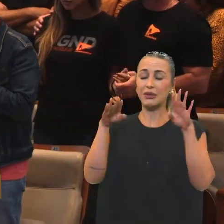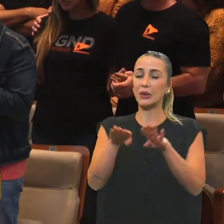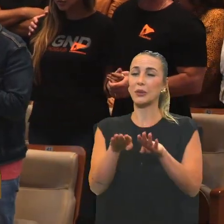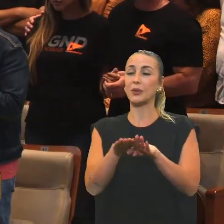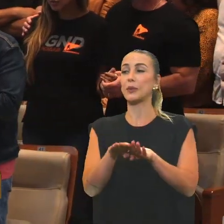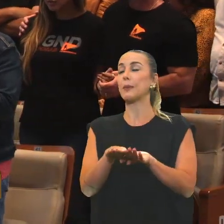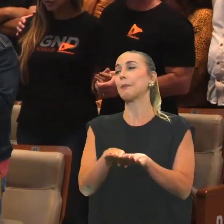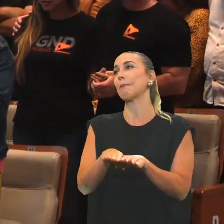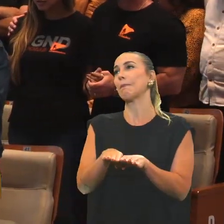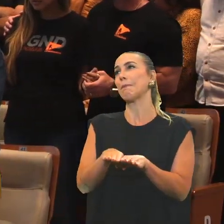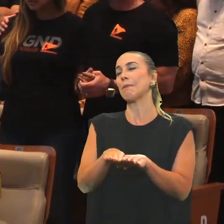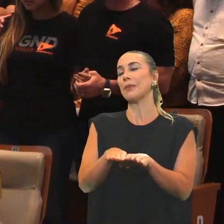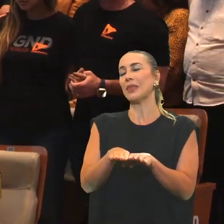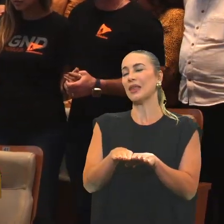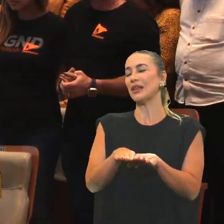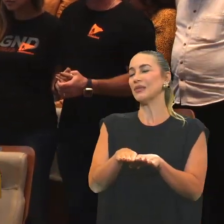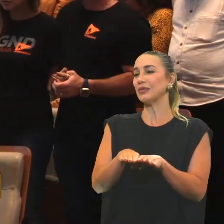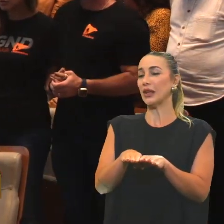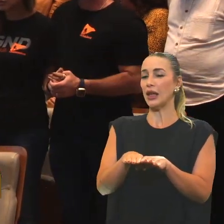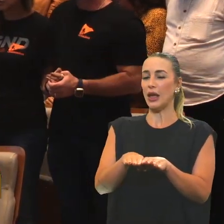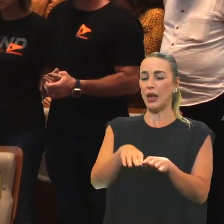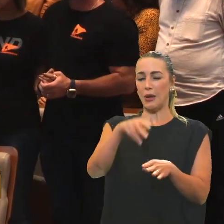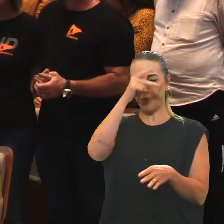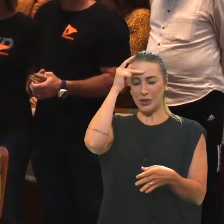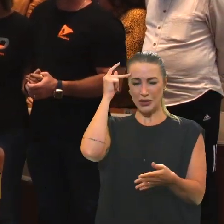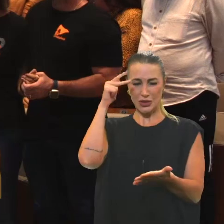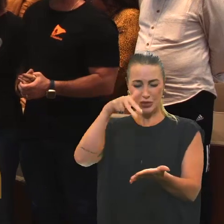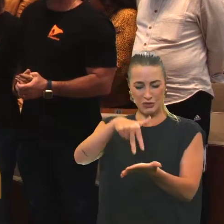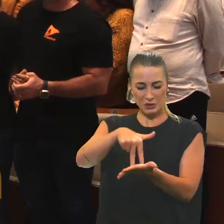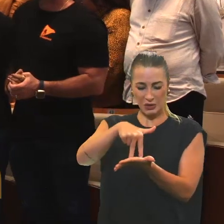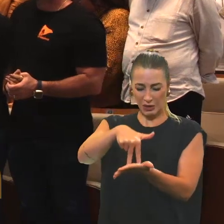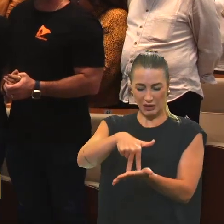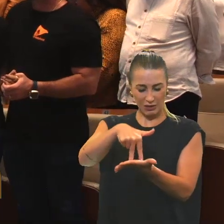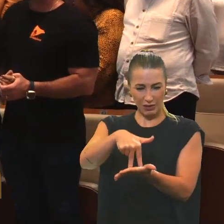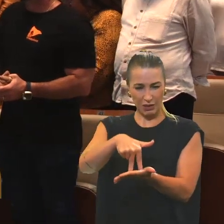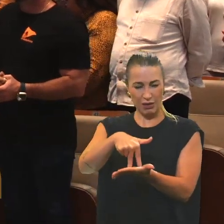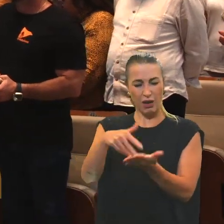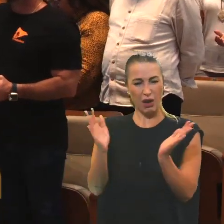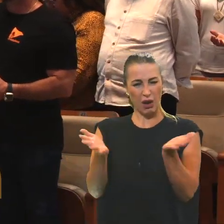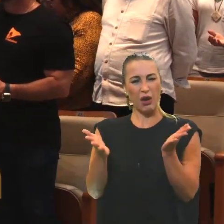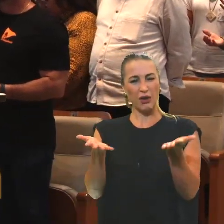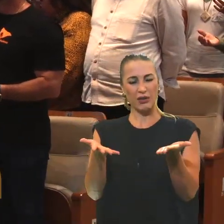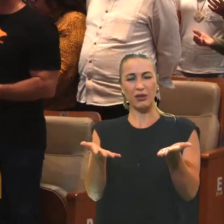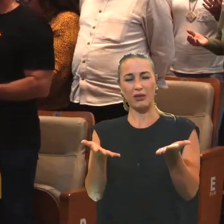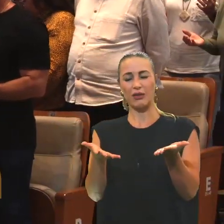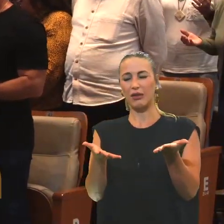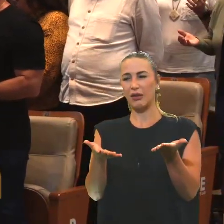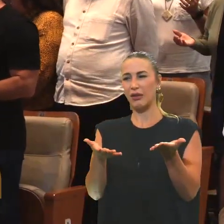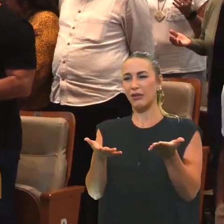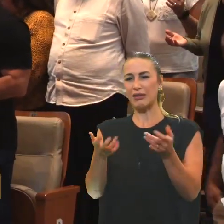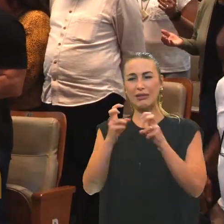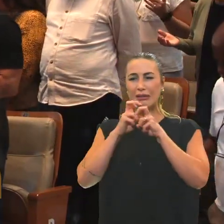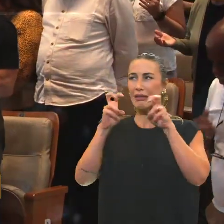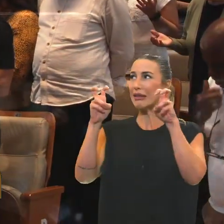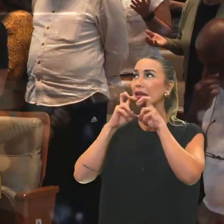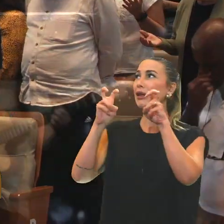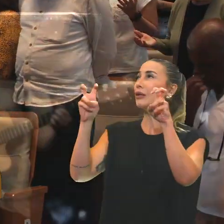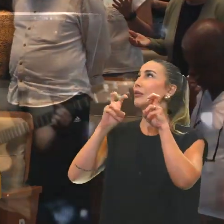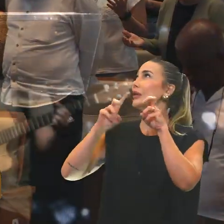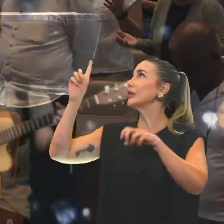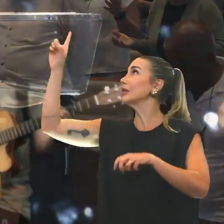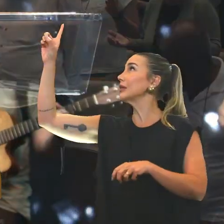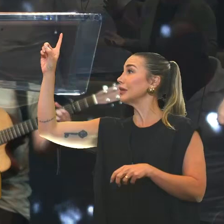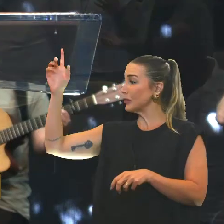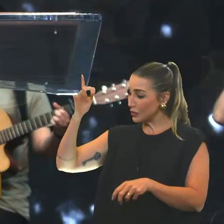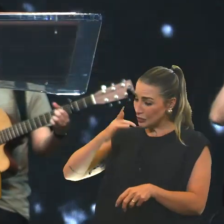que estamos aqui de pé, estamos dizendo: nós precisamos de uma intervenção Tua, Jesus.